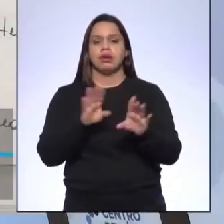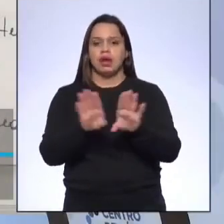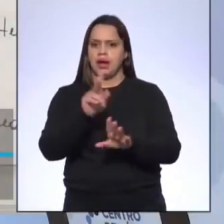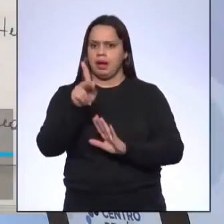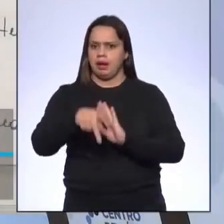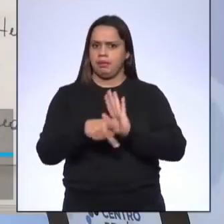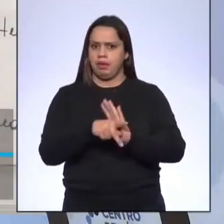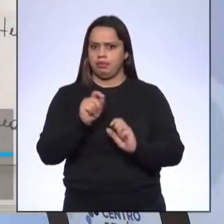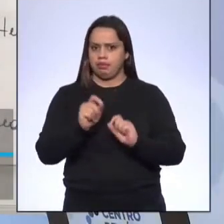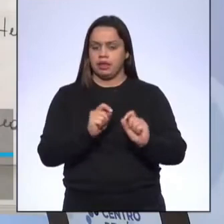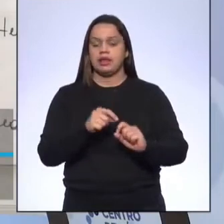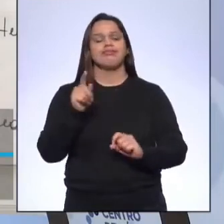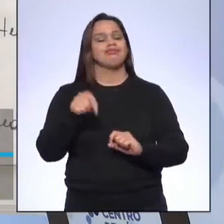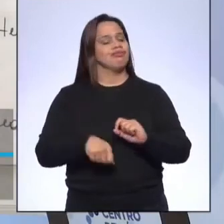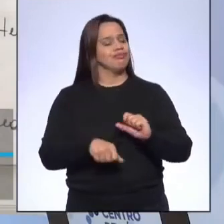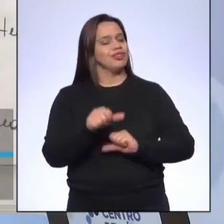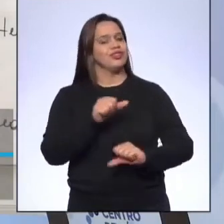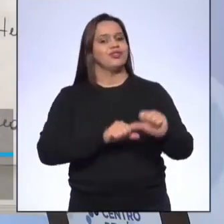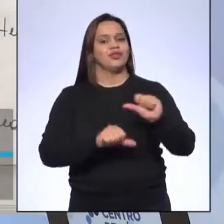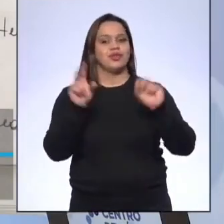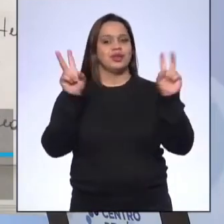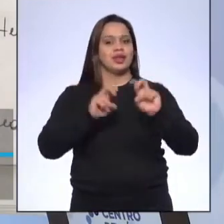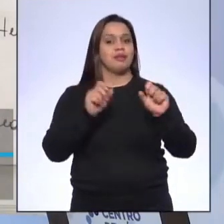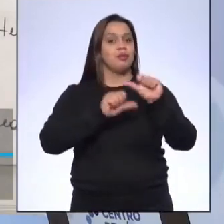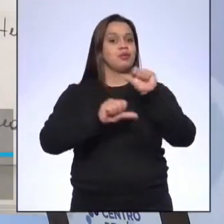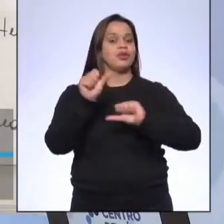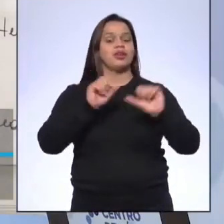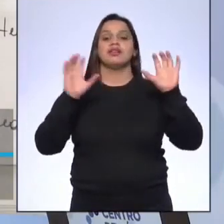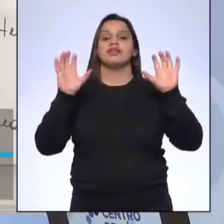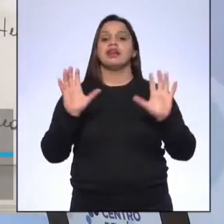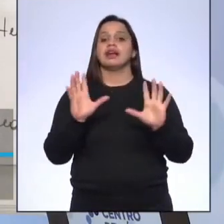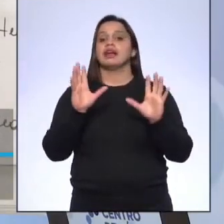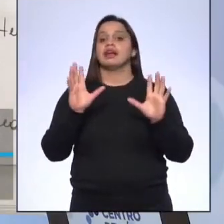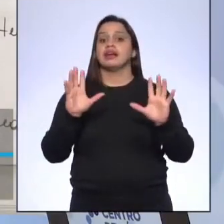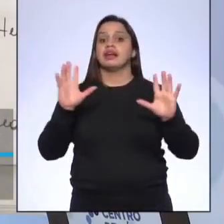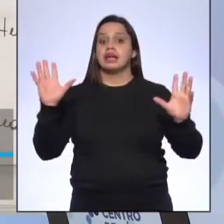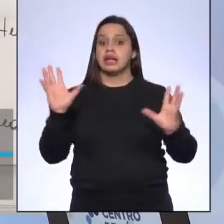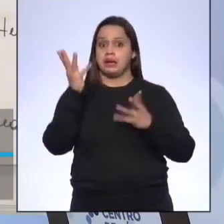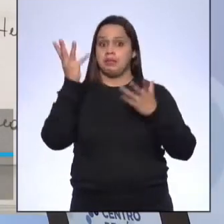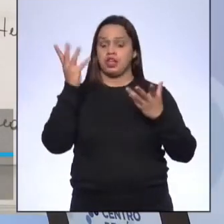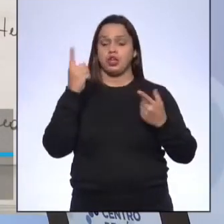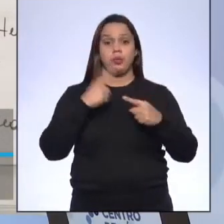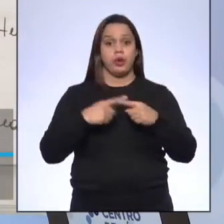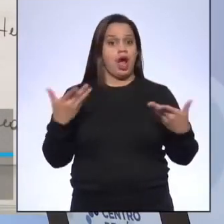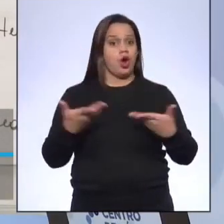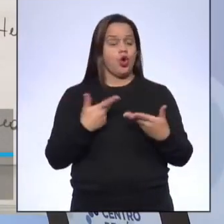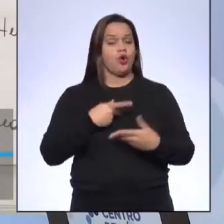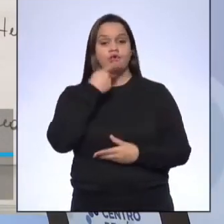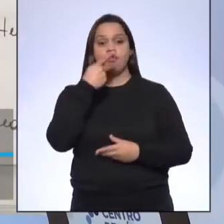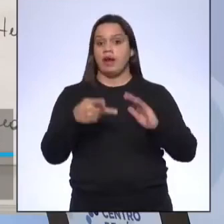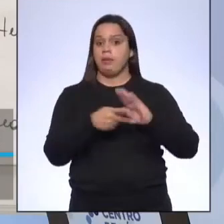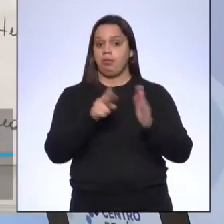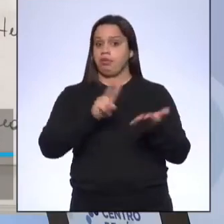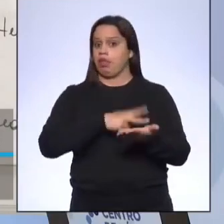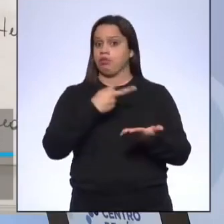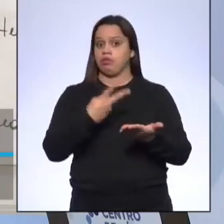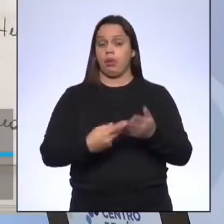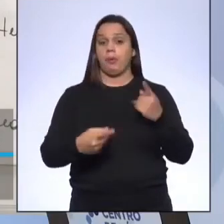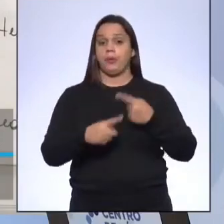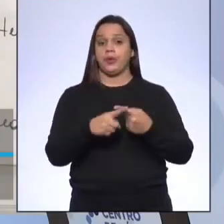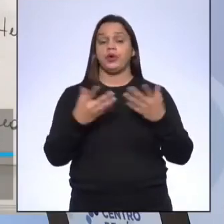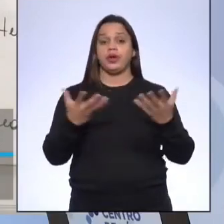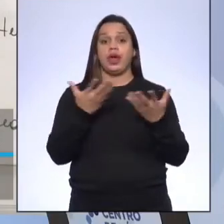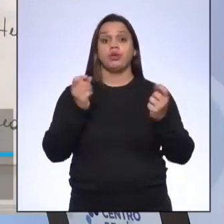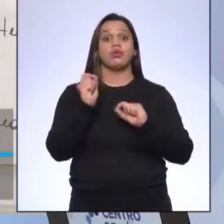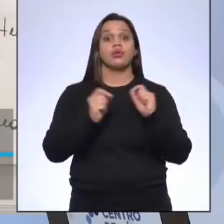mudanças climáticas. Até agora, eu não vou falar de tradução nenhuma, porque eu quero enfatizar com vocês as estratégias de